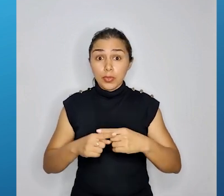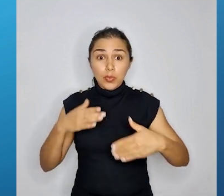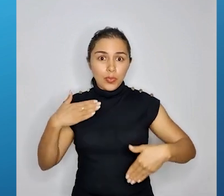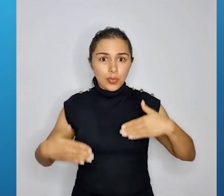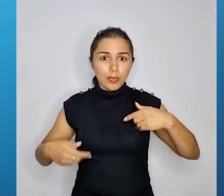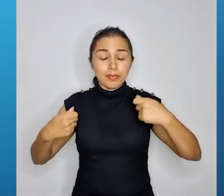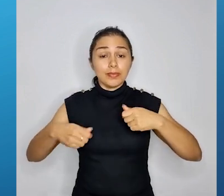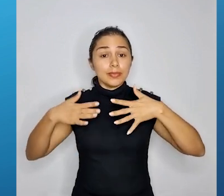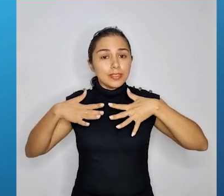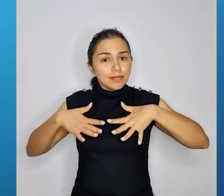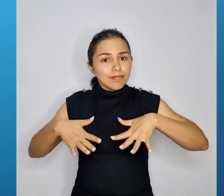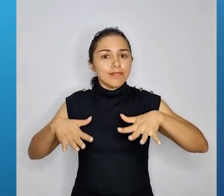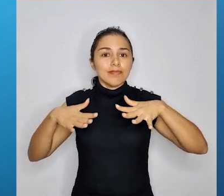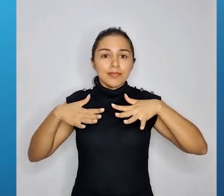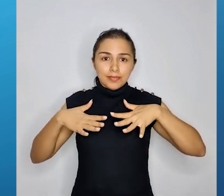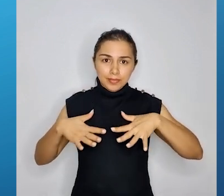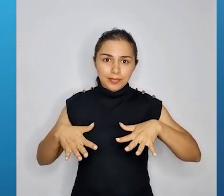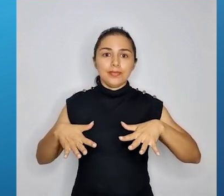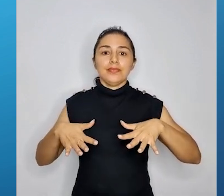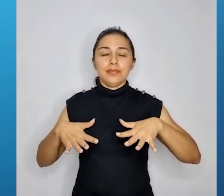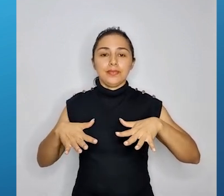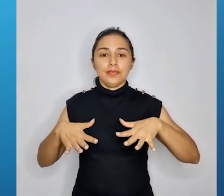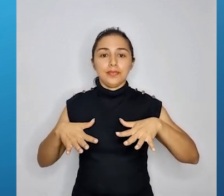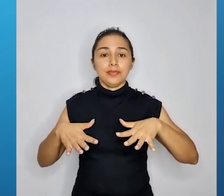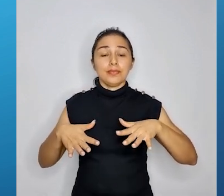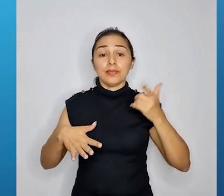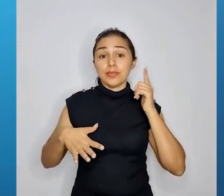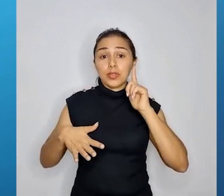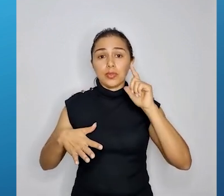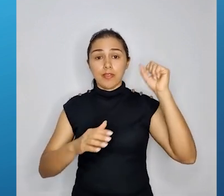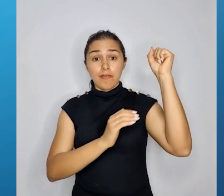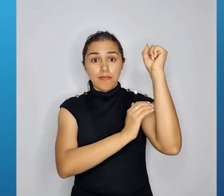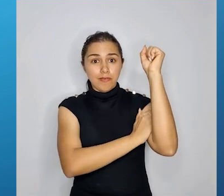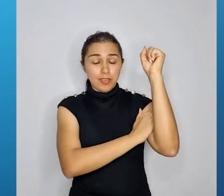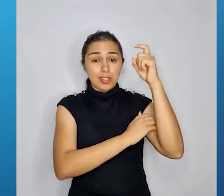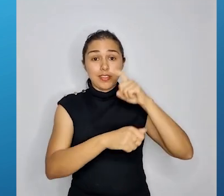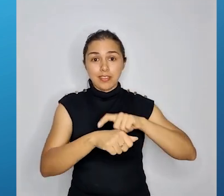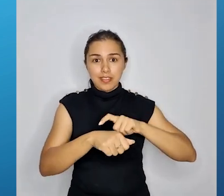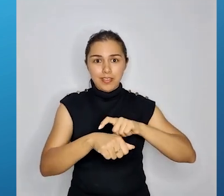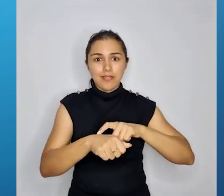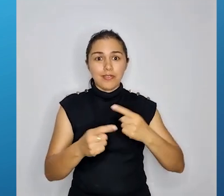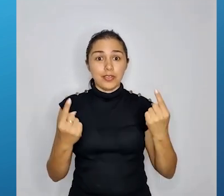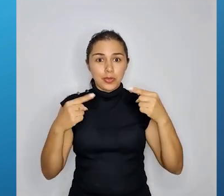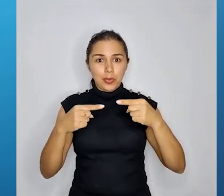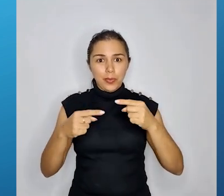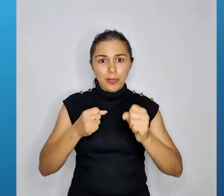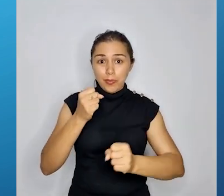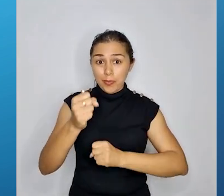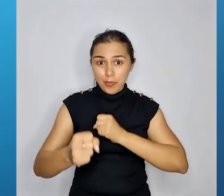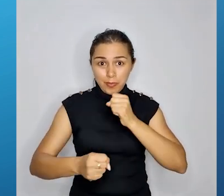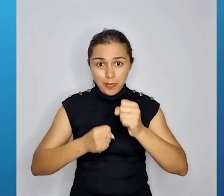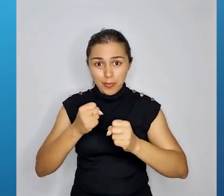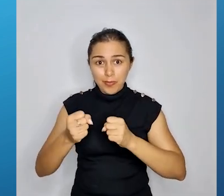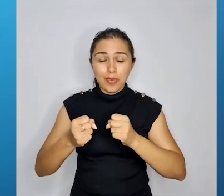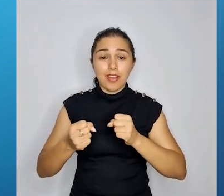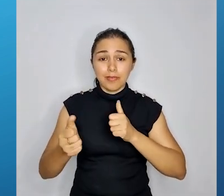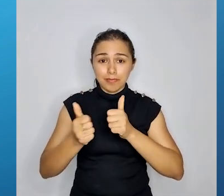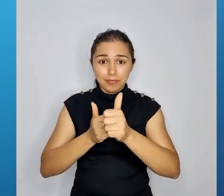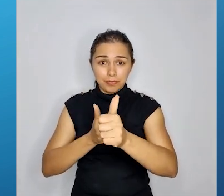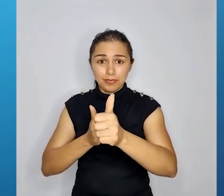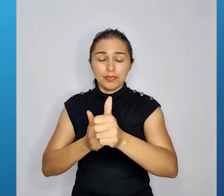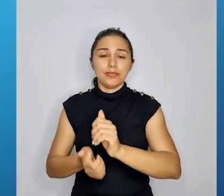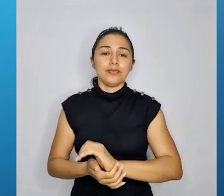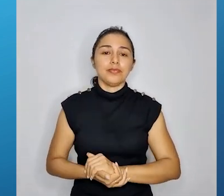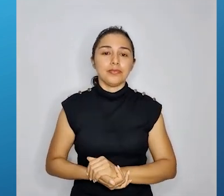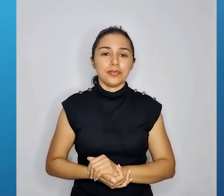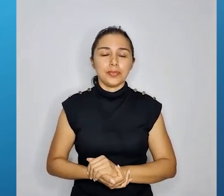necessita de descanso para que ele possa estar fortalecido no momento que você vai executar essa prova